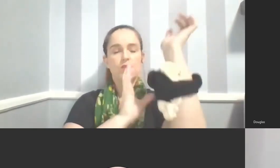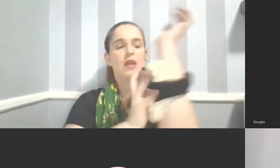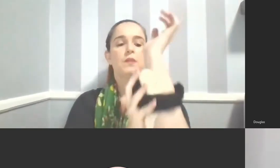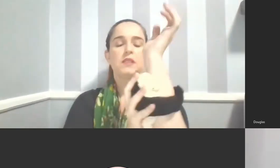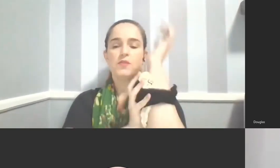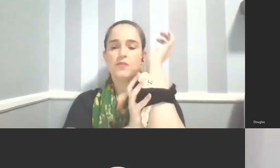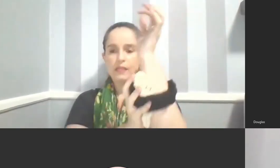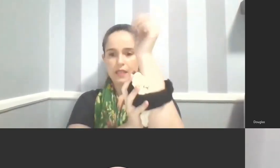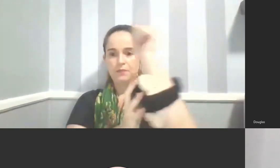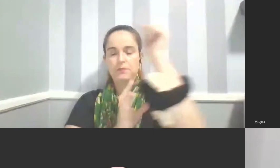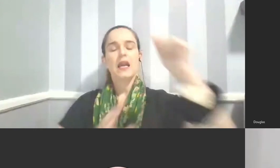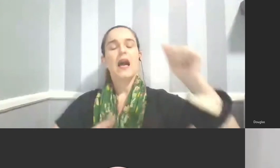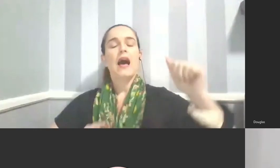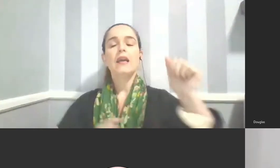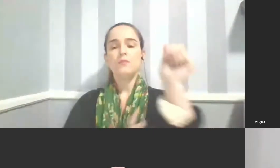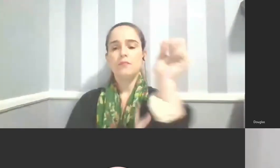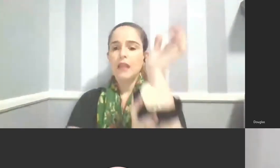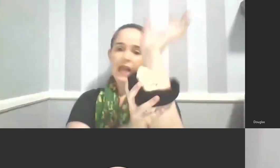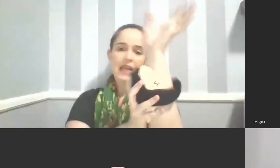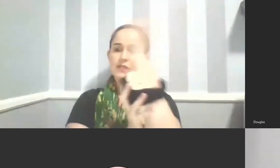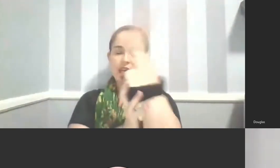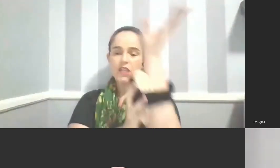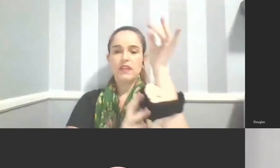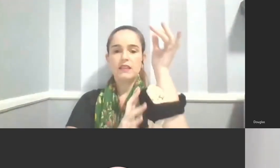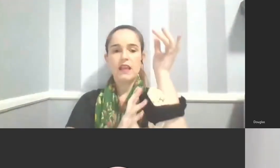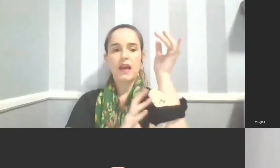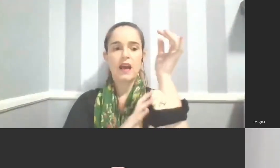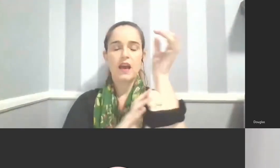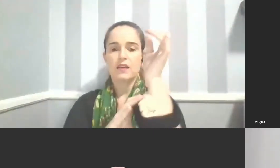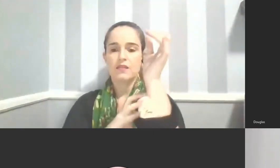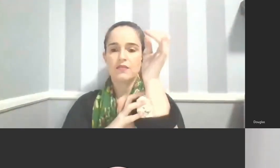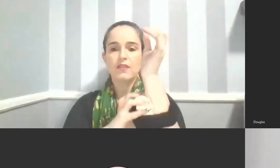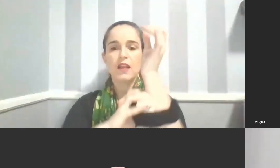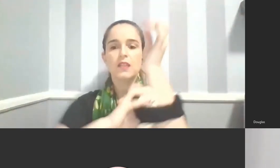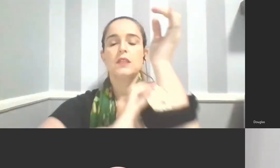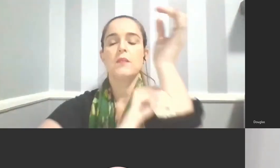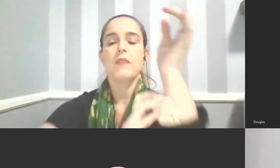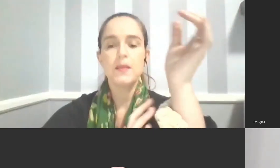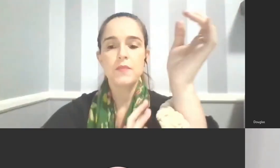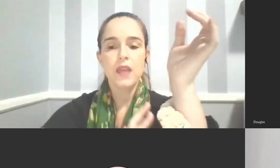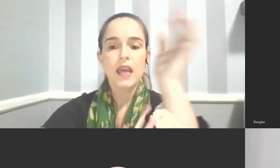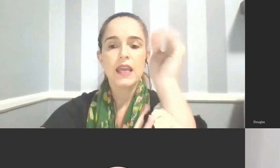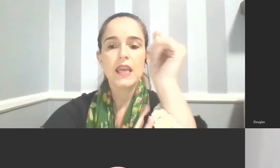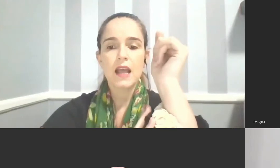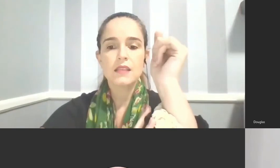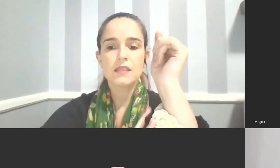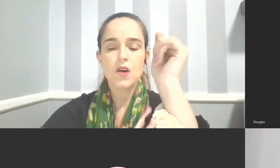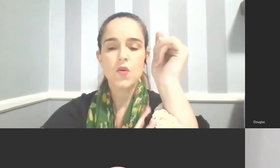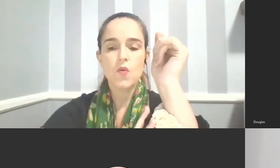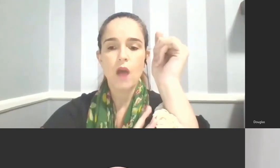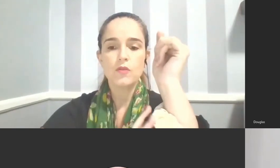Então, gente, o que eu preciso fazer? Lá na frente vai tá falando também